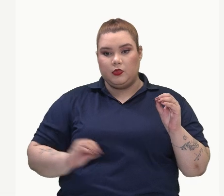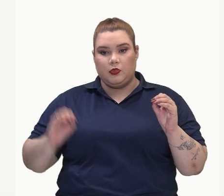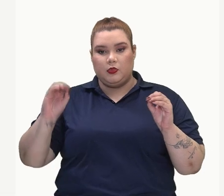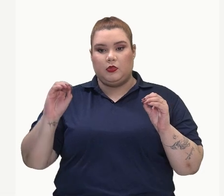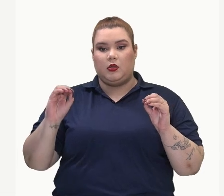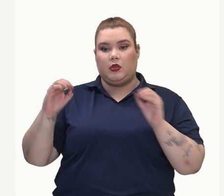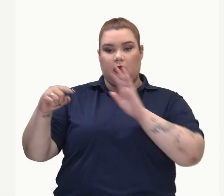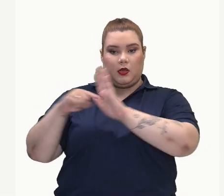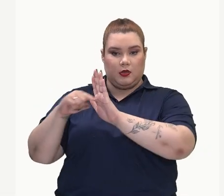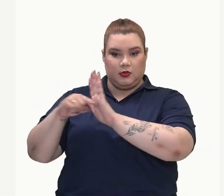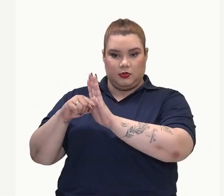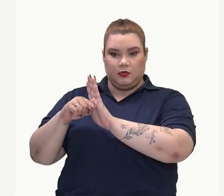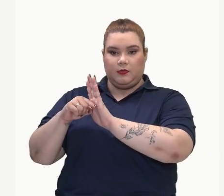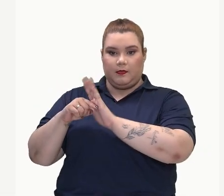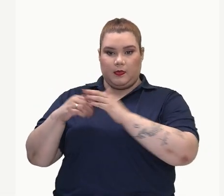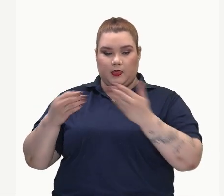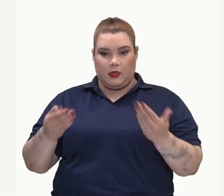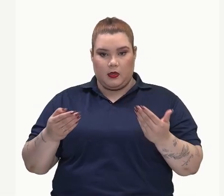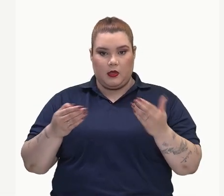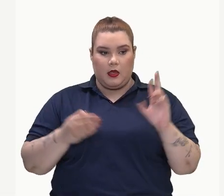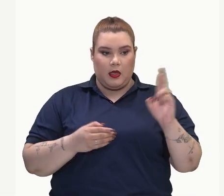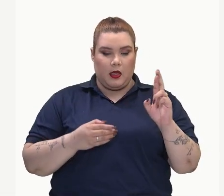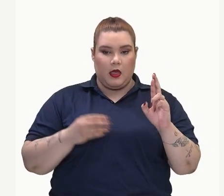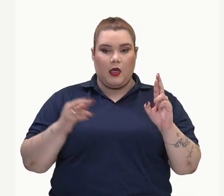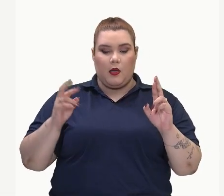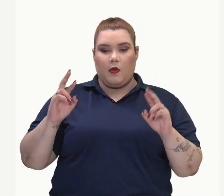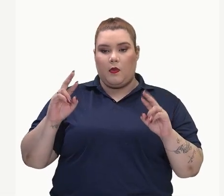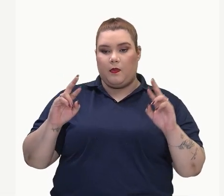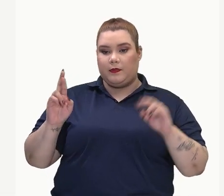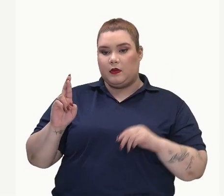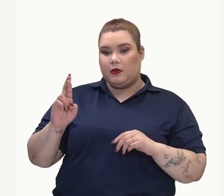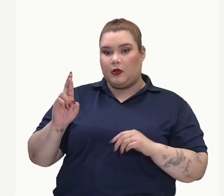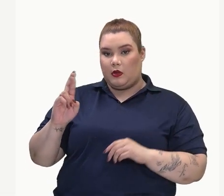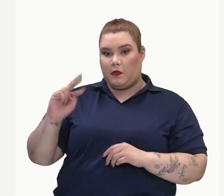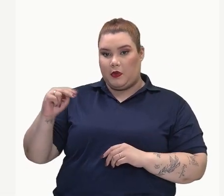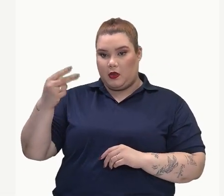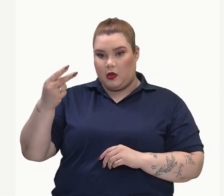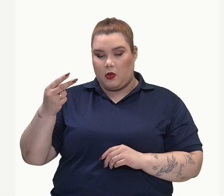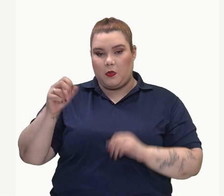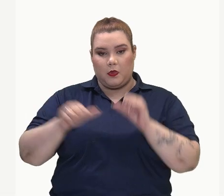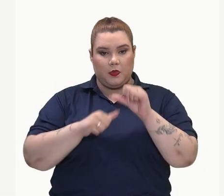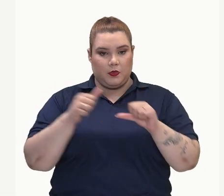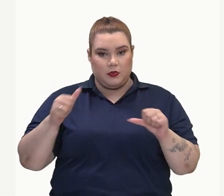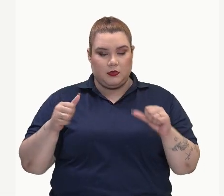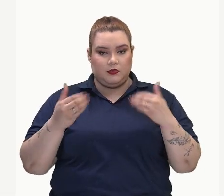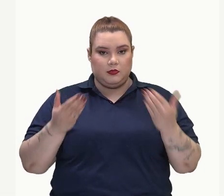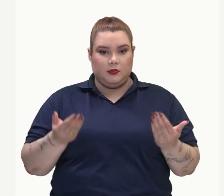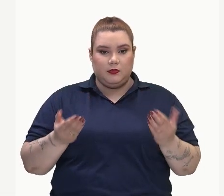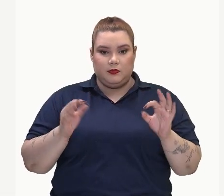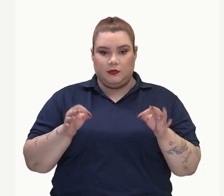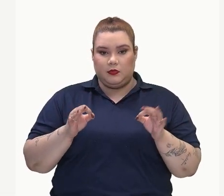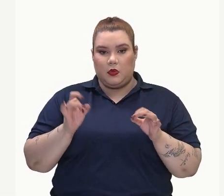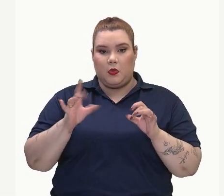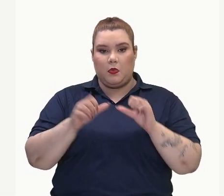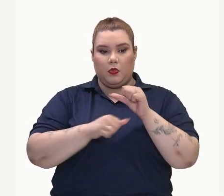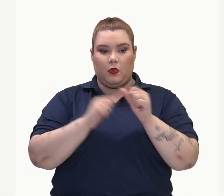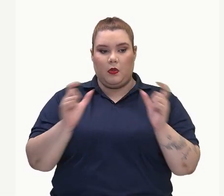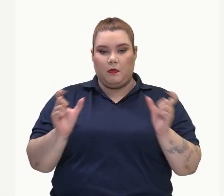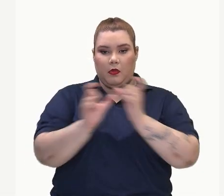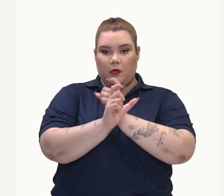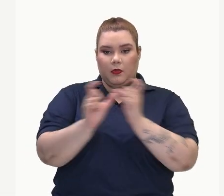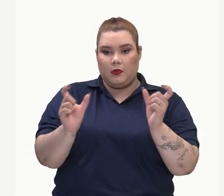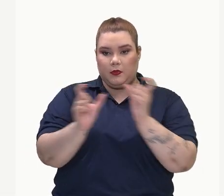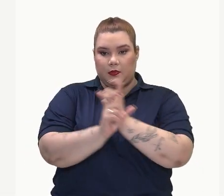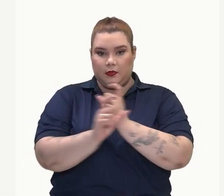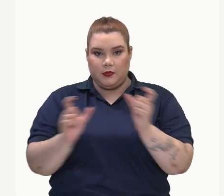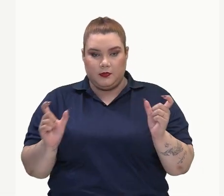Não era r ao quadrado no final? Pois é. Então, ó, é a mesma coisa, só muda a posição, que uma